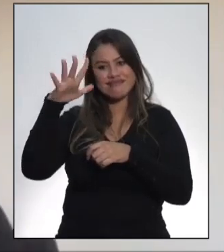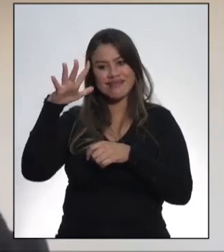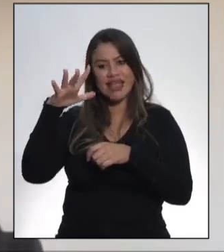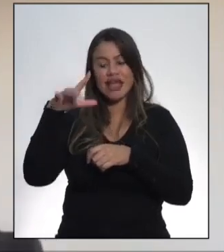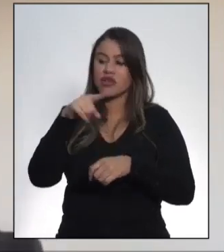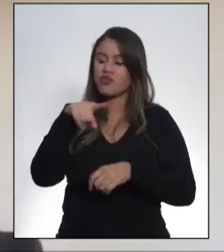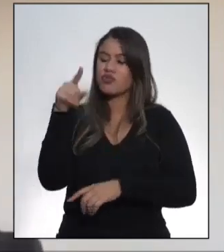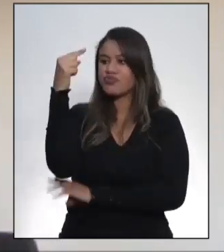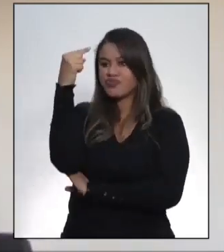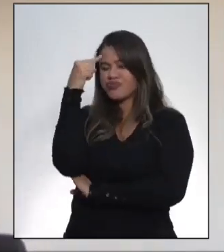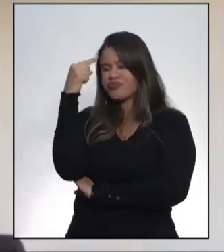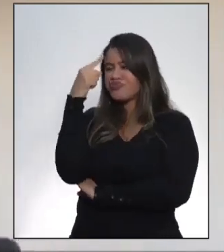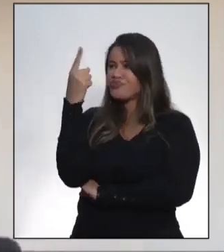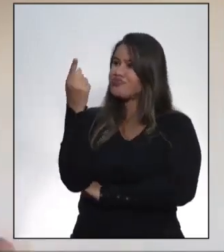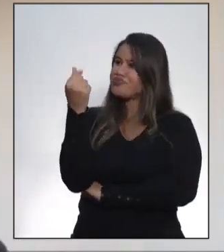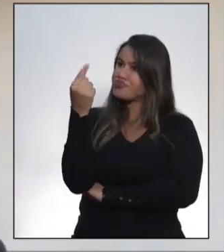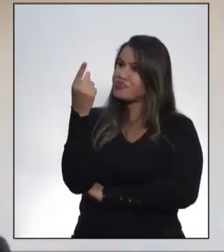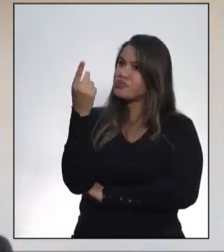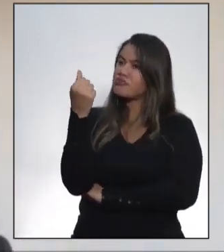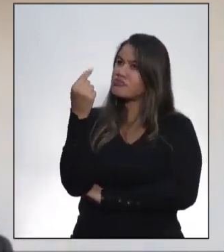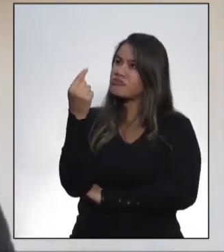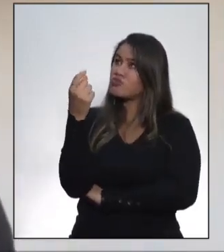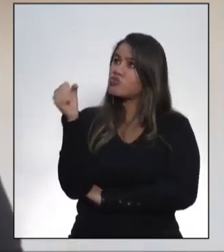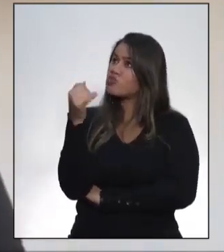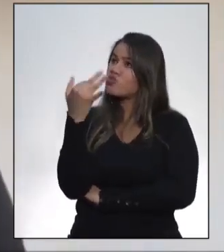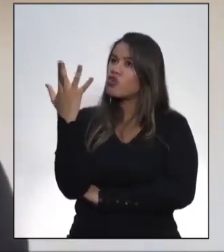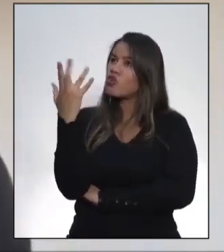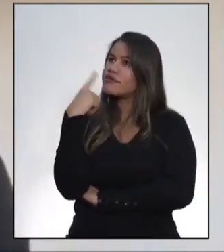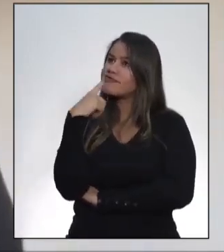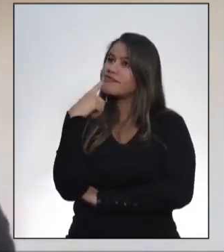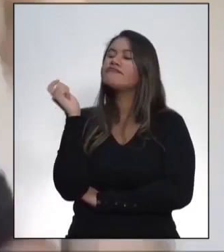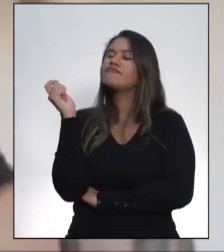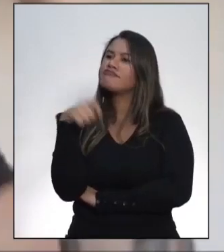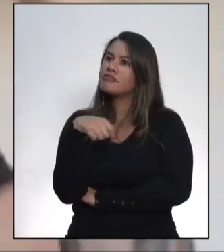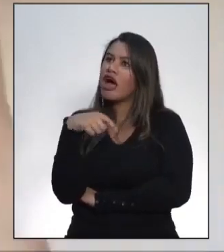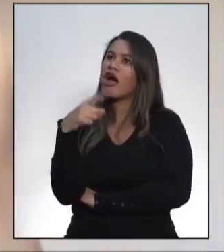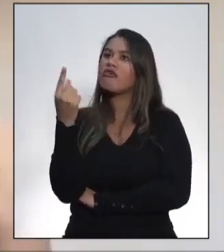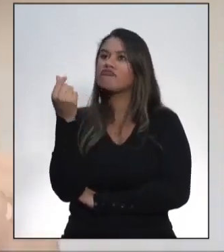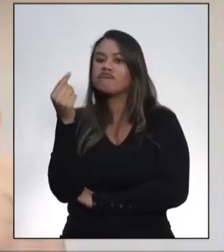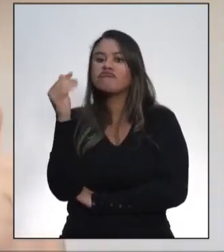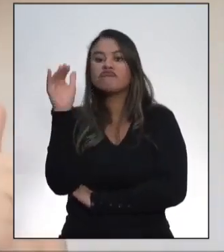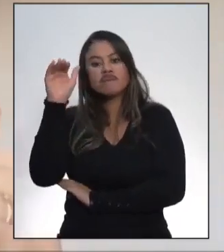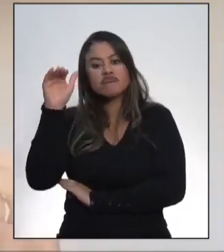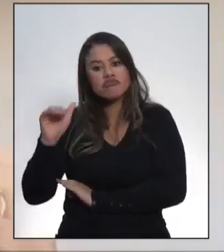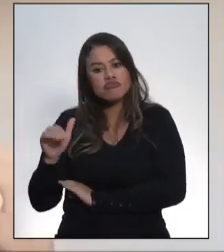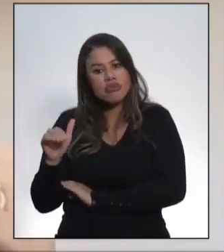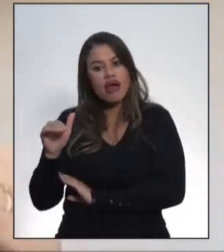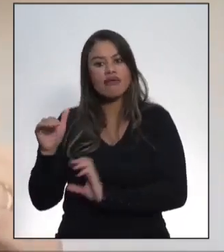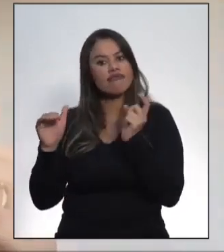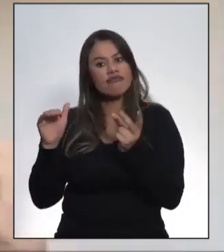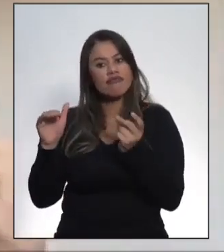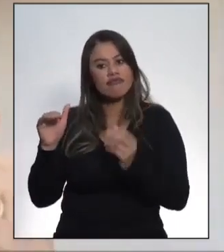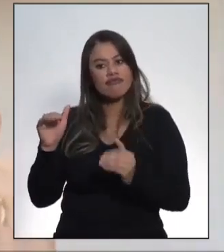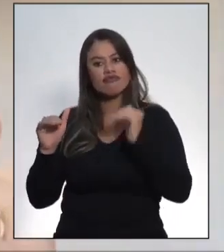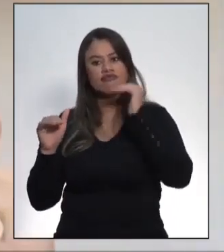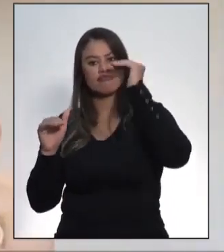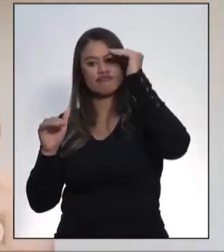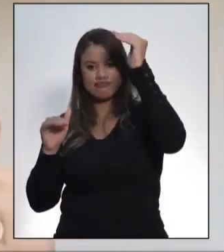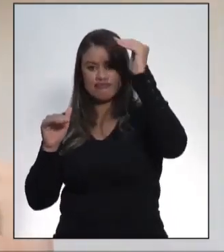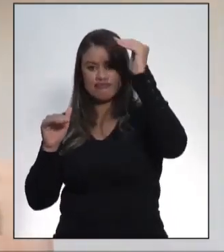vai custar. E você vai lembrar que você pode ofertar produtos mais baratos em busca de um